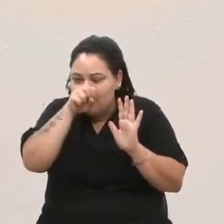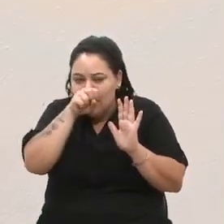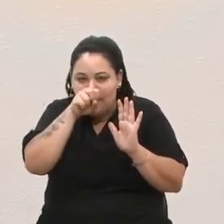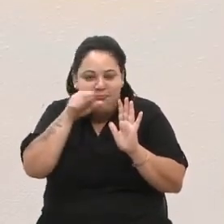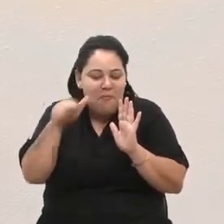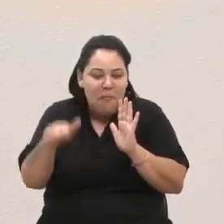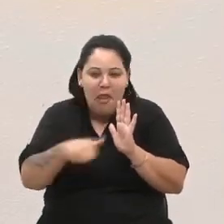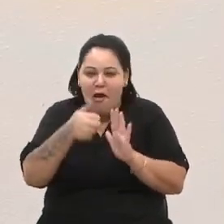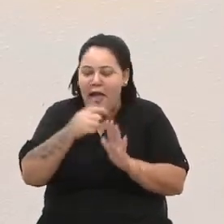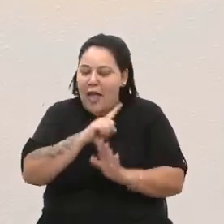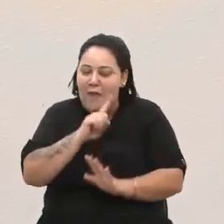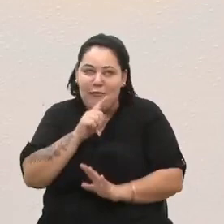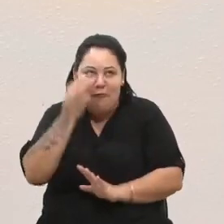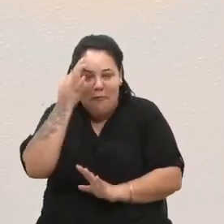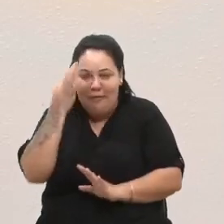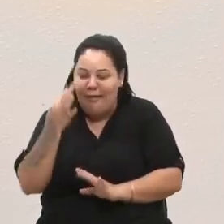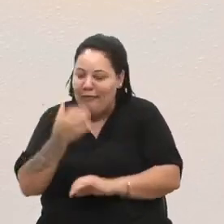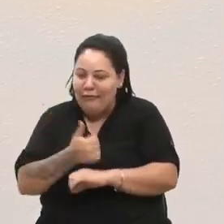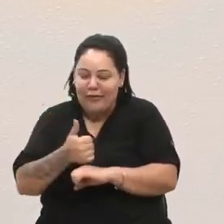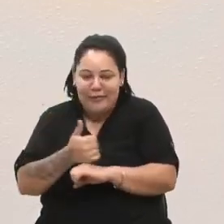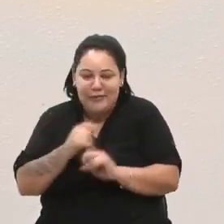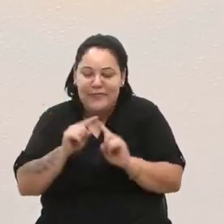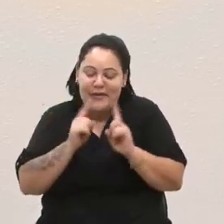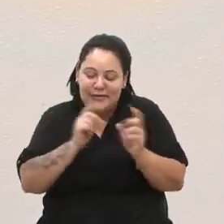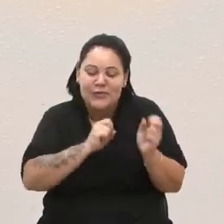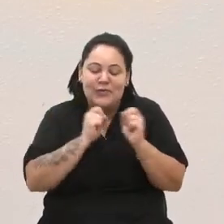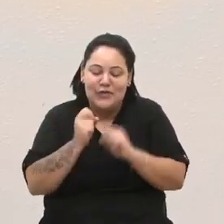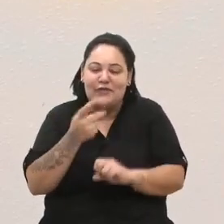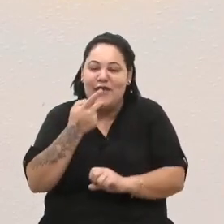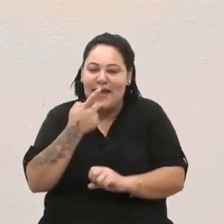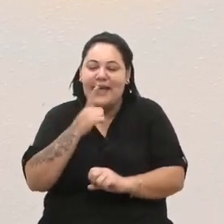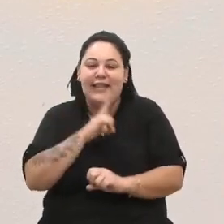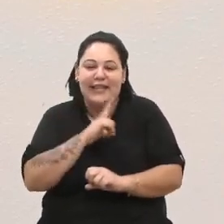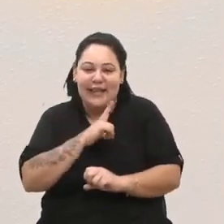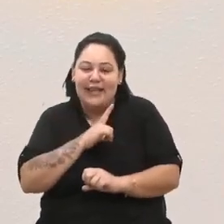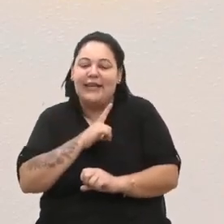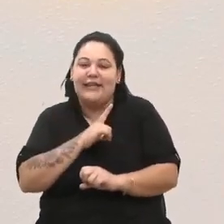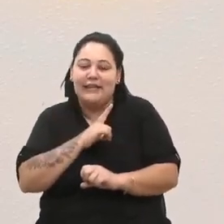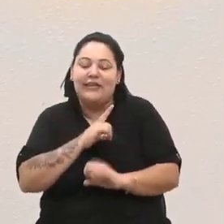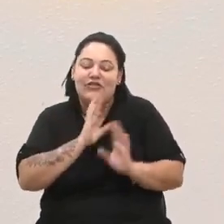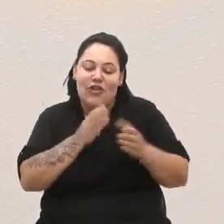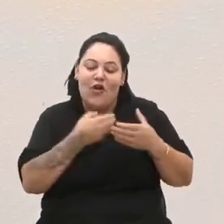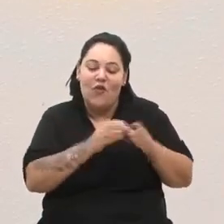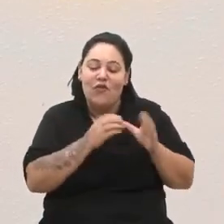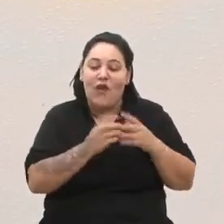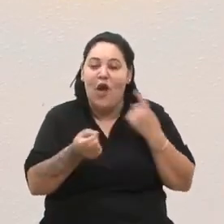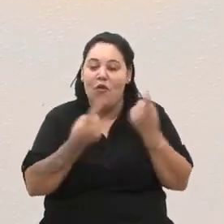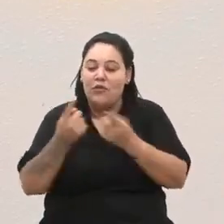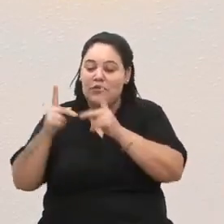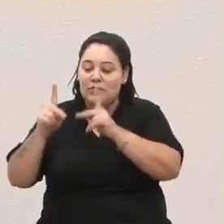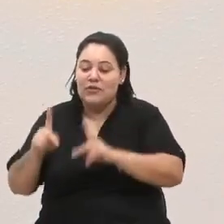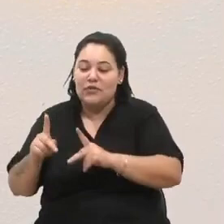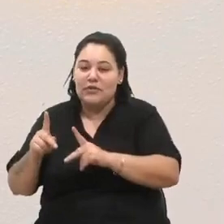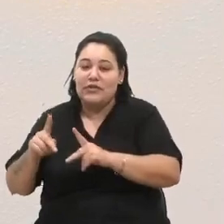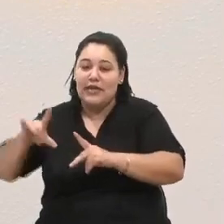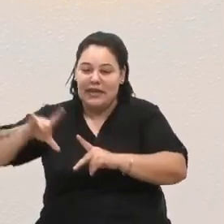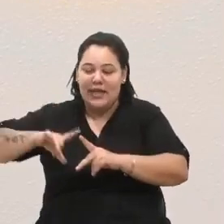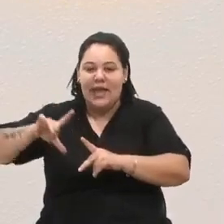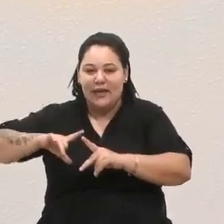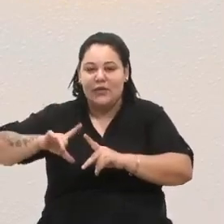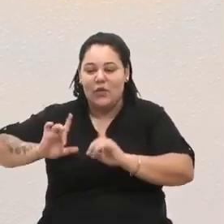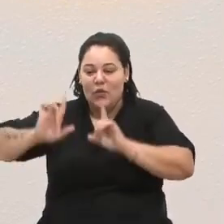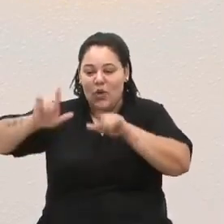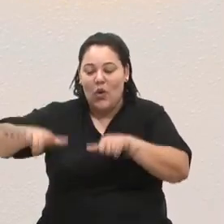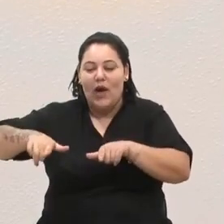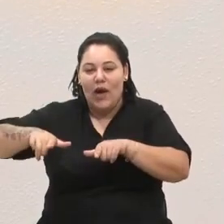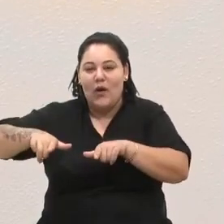sou um entendedor de cerveja, mas posso dizer que tem tudo isso por ter convivido com algumas pessoas que são proprietárias também